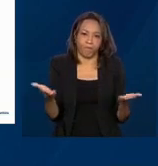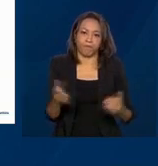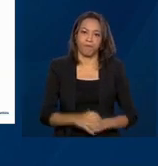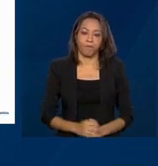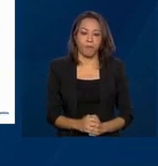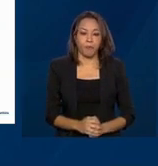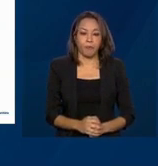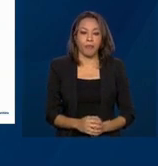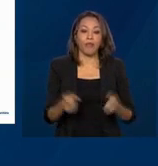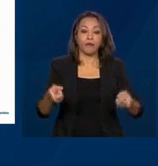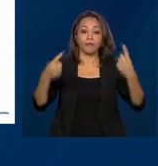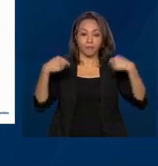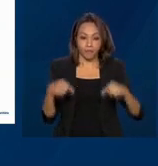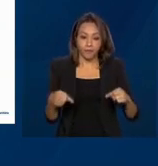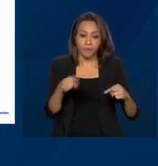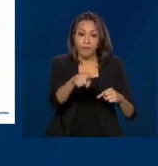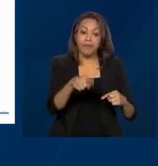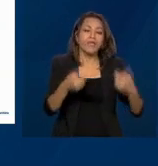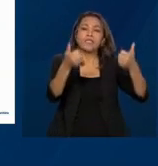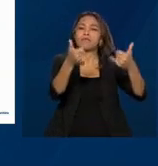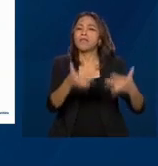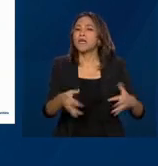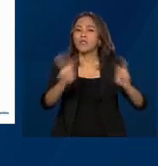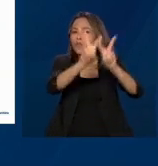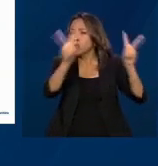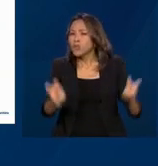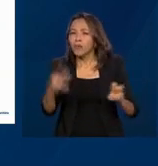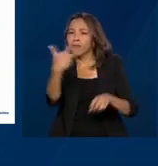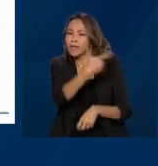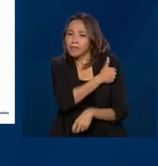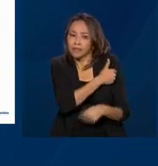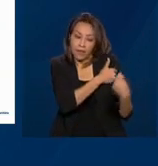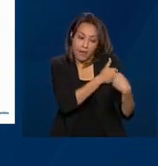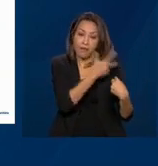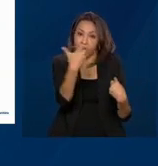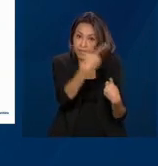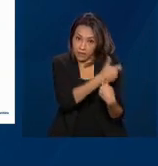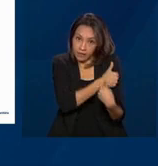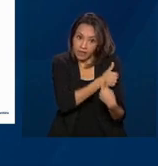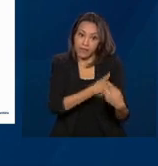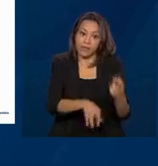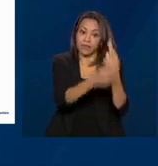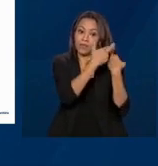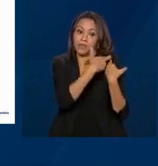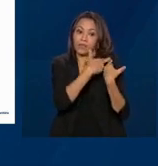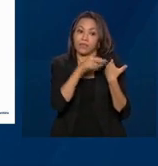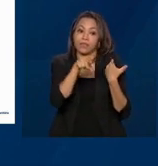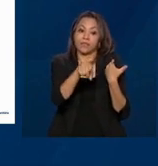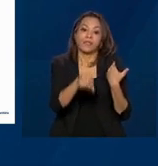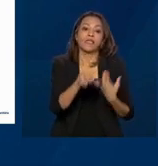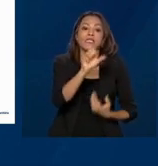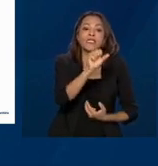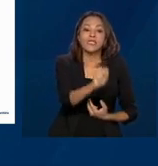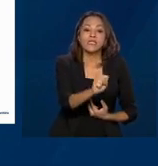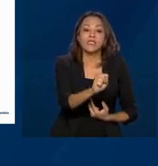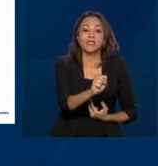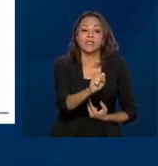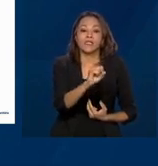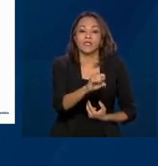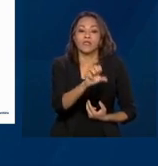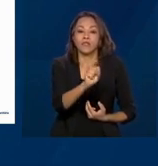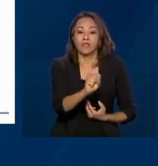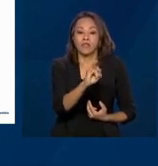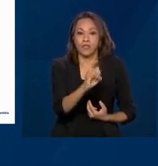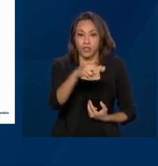Bom, uma breve descrição da vacina. Essa é uma vacina que foi desenvolvida pela empresa Sinovac, que é uma empresa